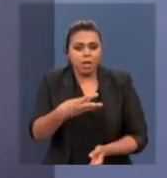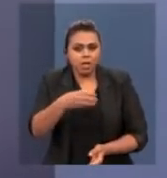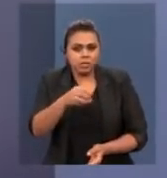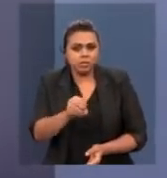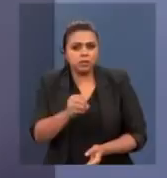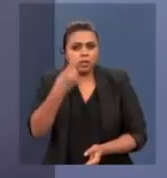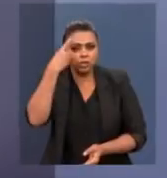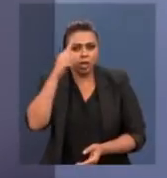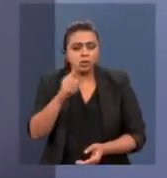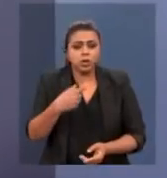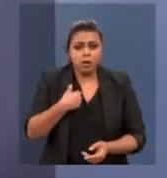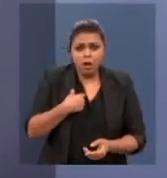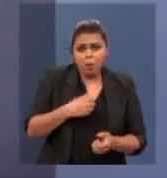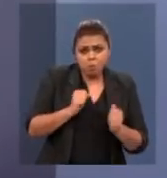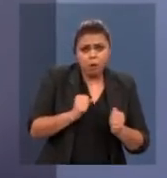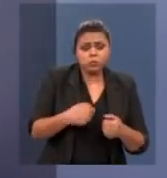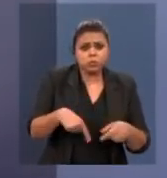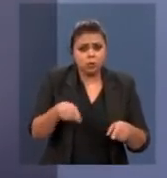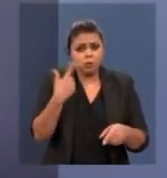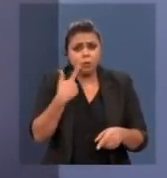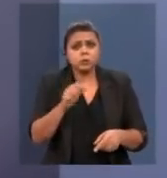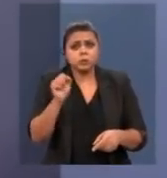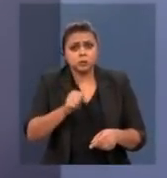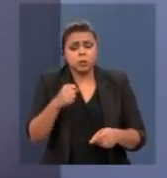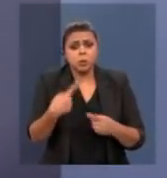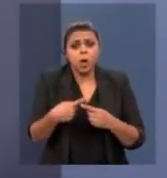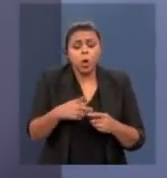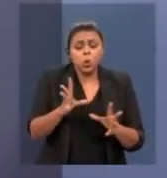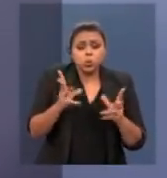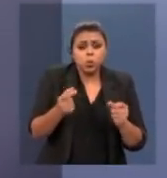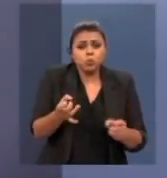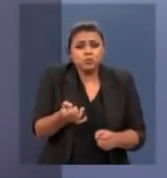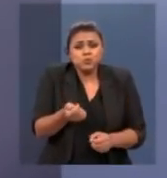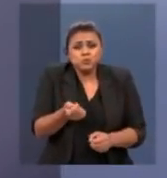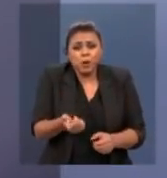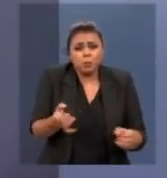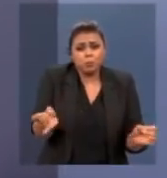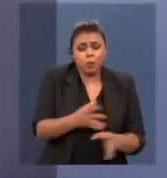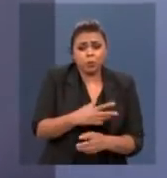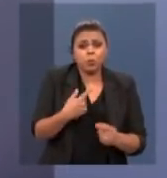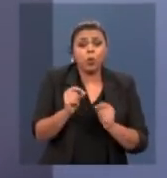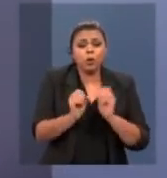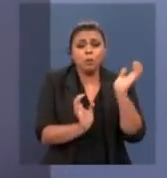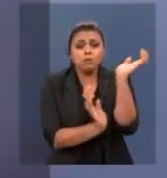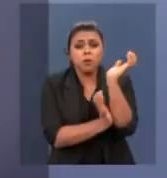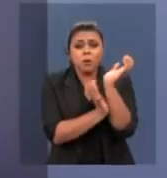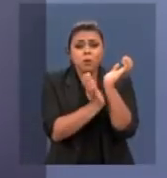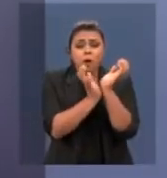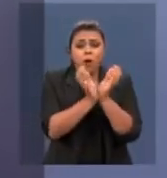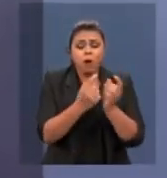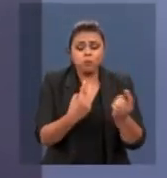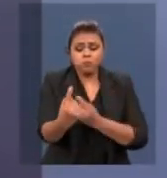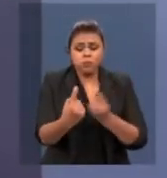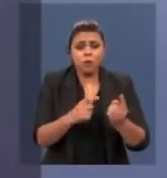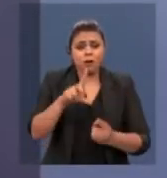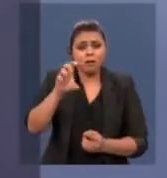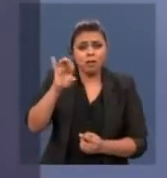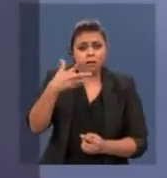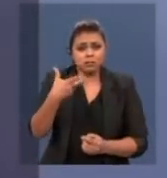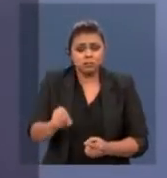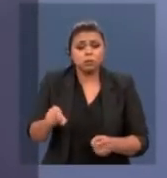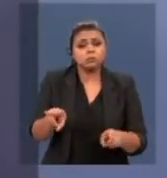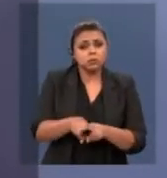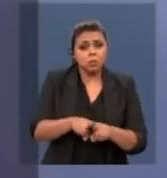30 dias que eu boto aquaviário para funcionar porque está tudo quase pronto é burocrático a leitão da silva a questão de vontade política é